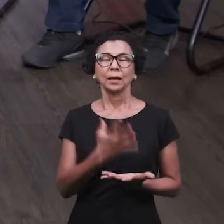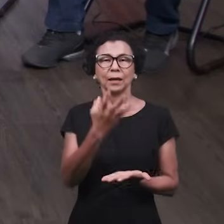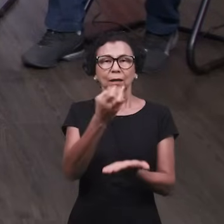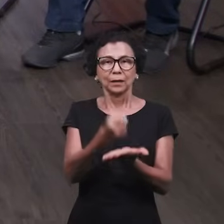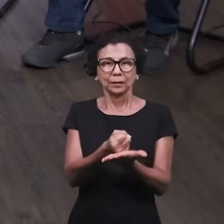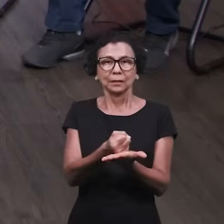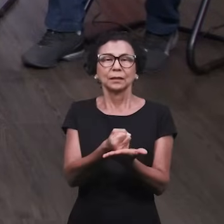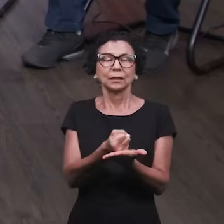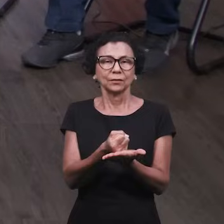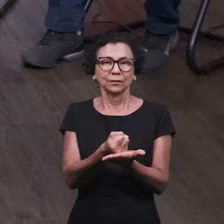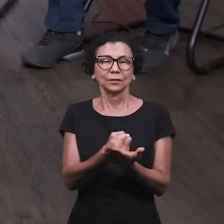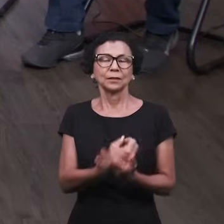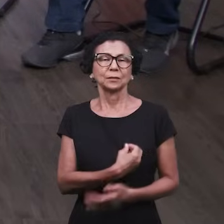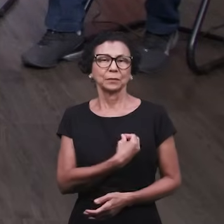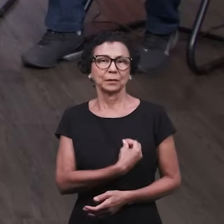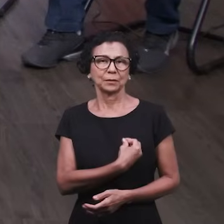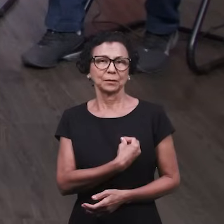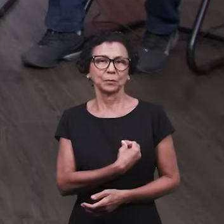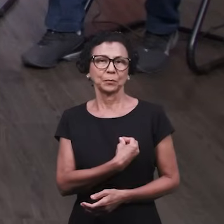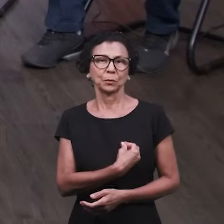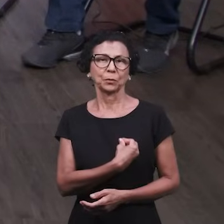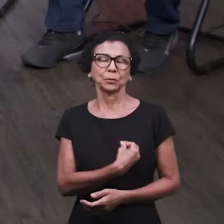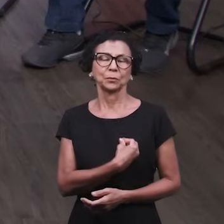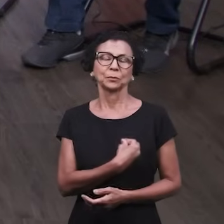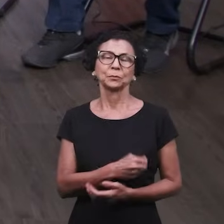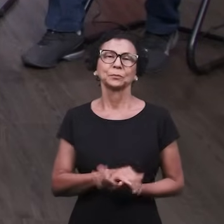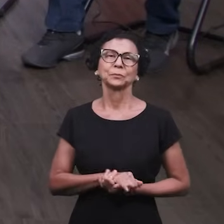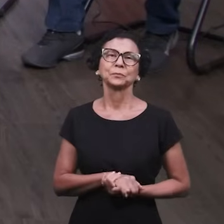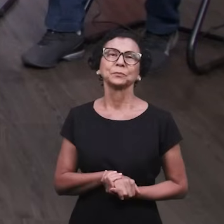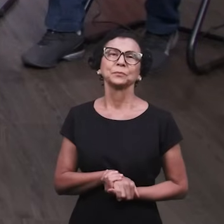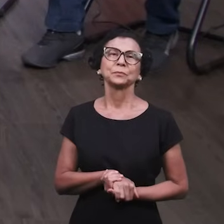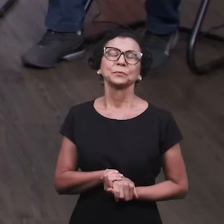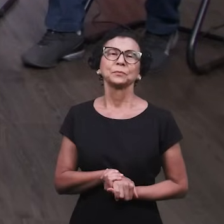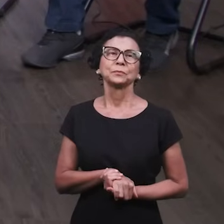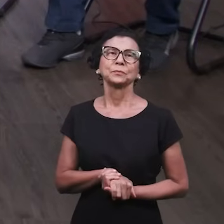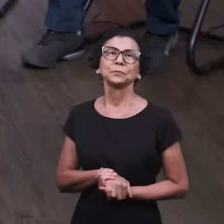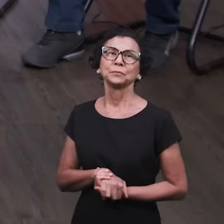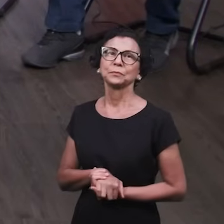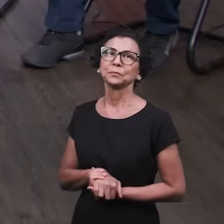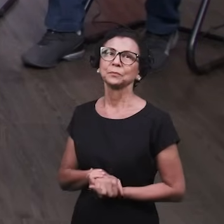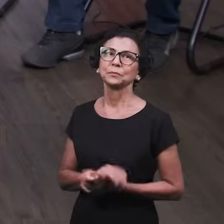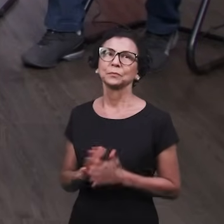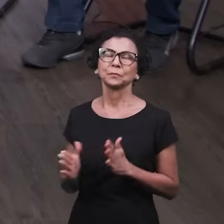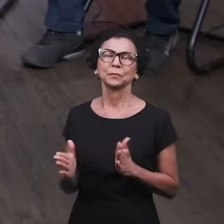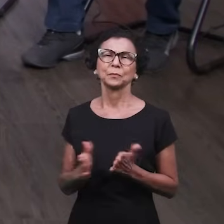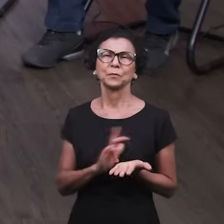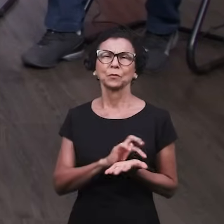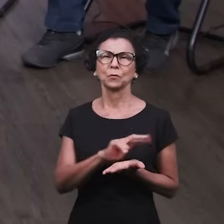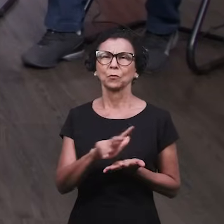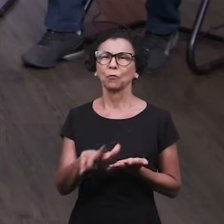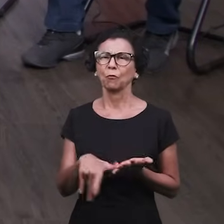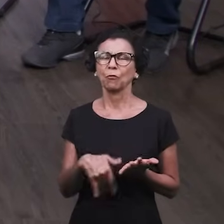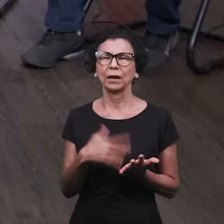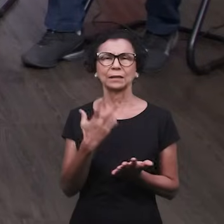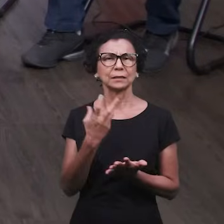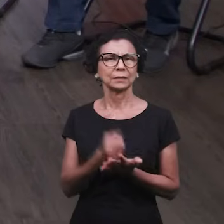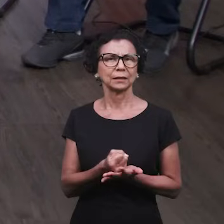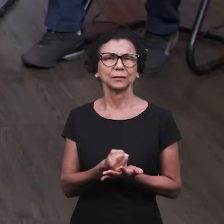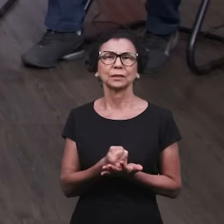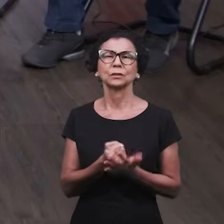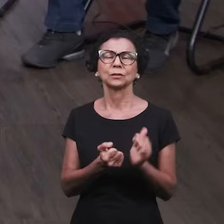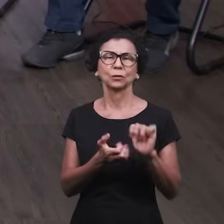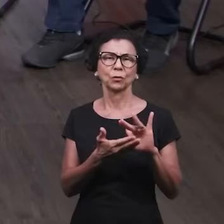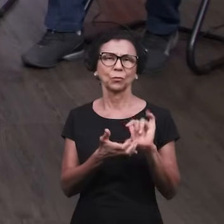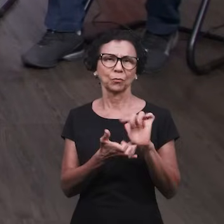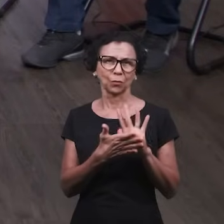o Daniel, ele participou lá também desse período. Foi um período de muitas gravações, gravamos